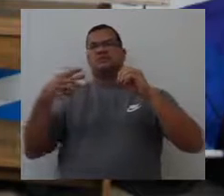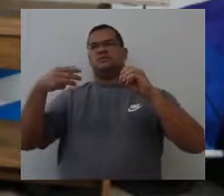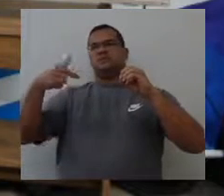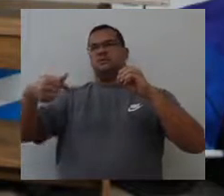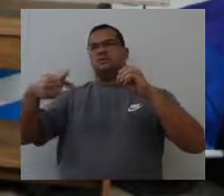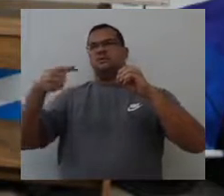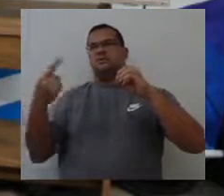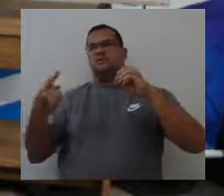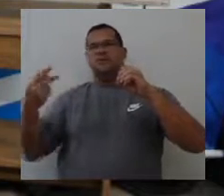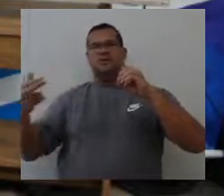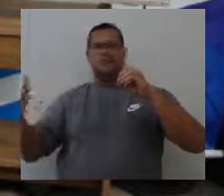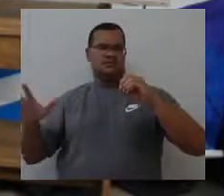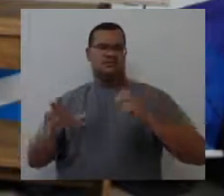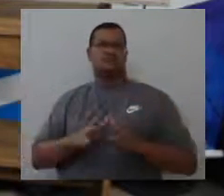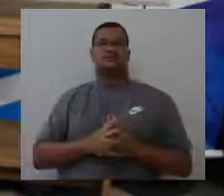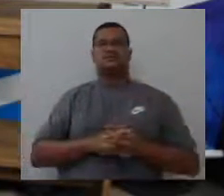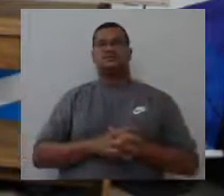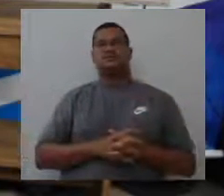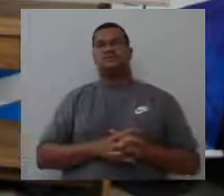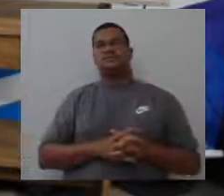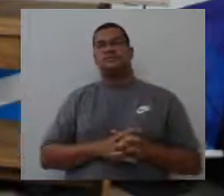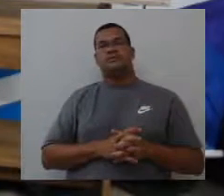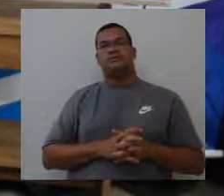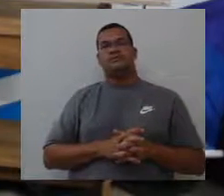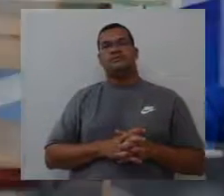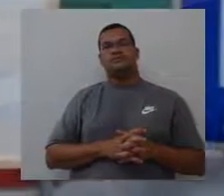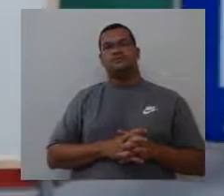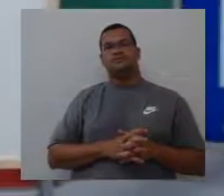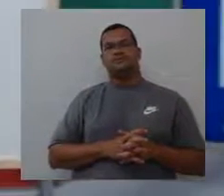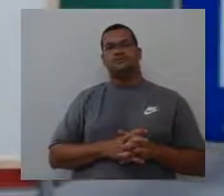0,8371. Olha que legal. Quando eu divido, ó,